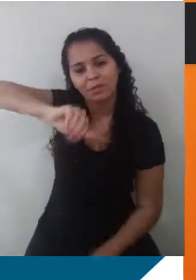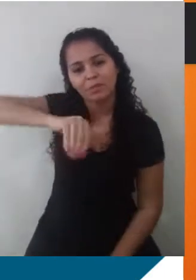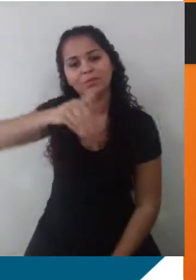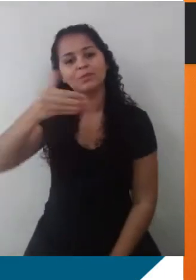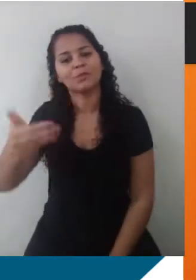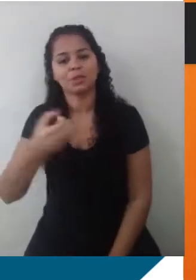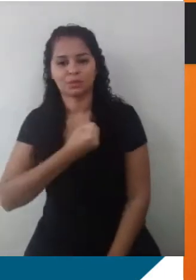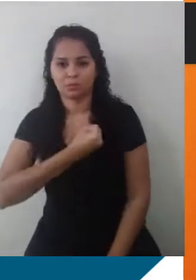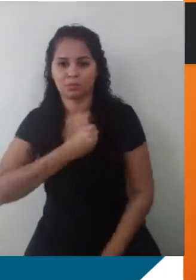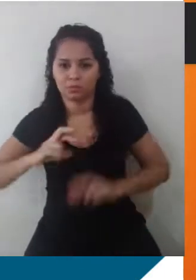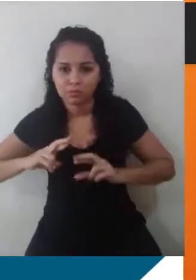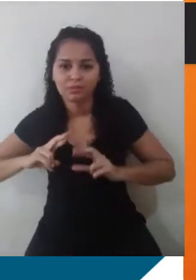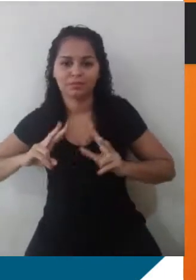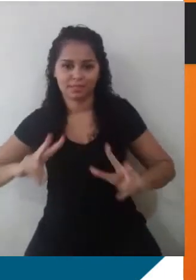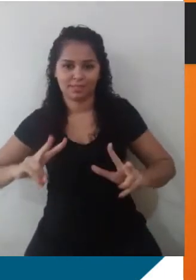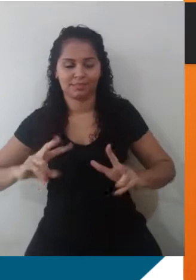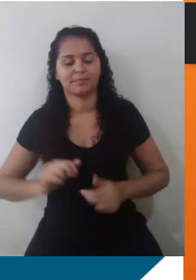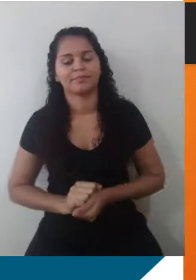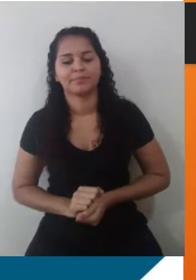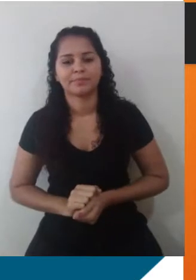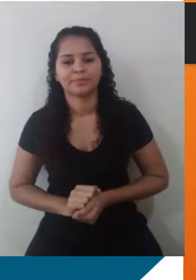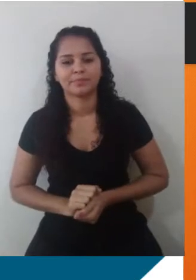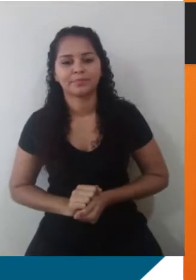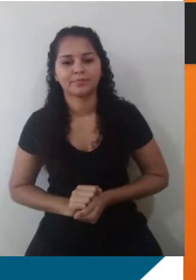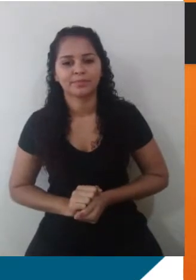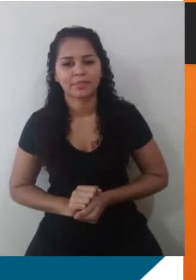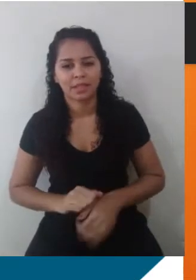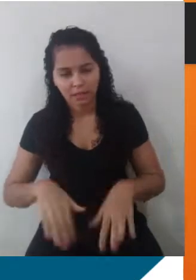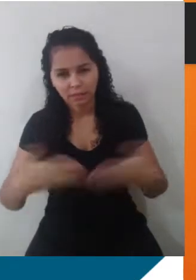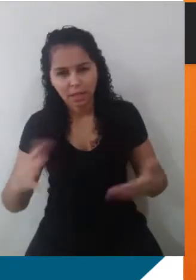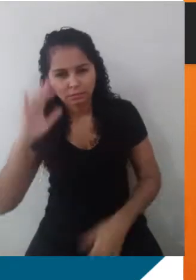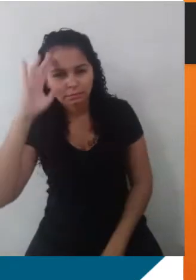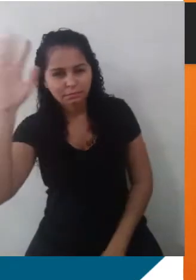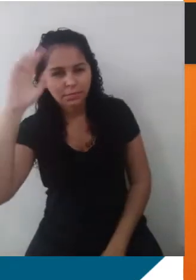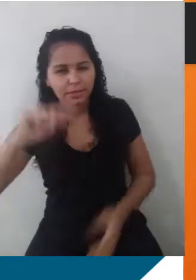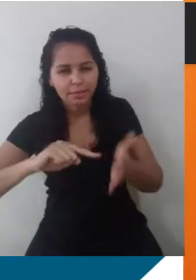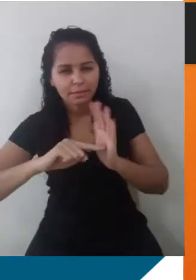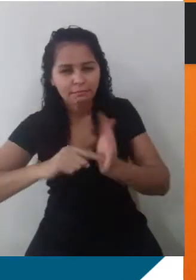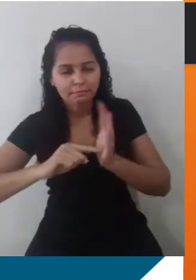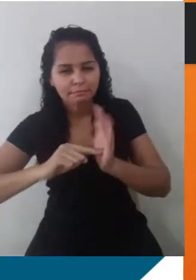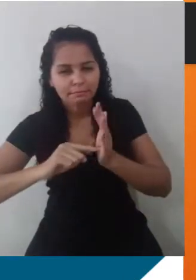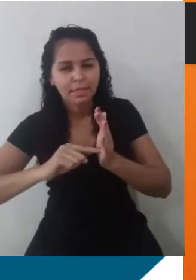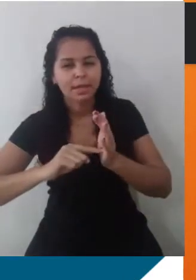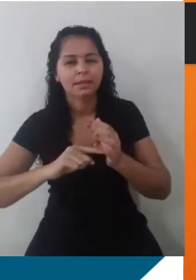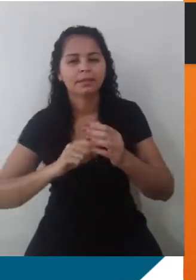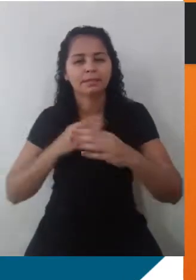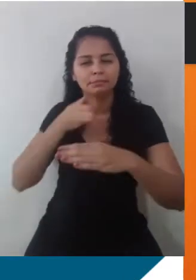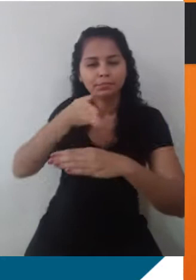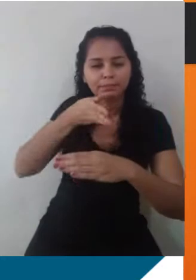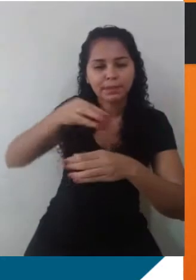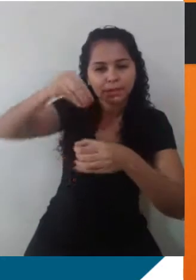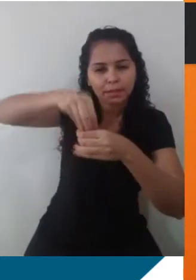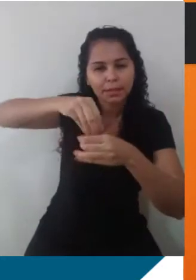vai nos devolver algum outro valor. Vamos imaginar uma máquina que recebe